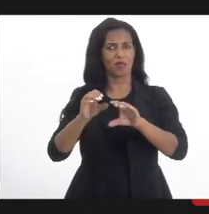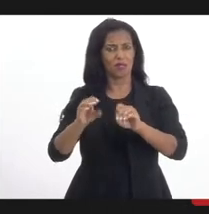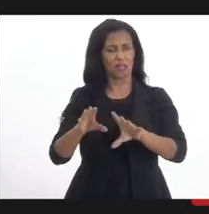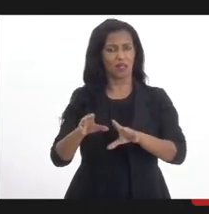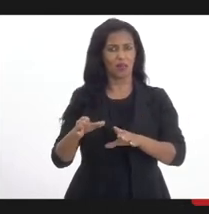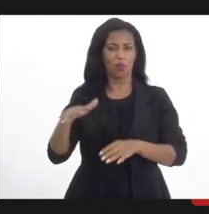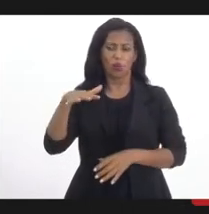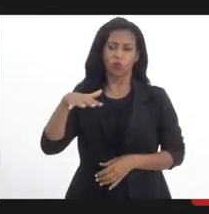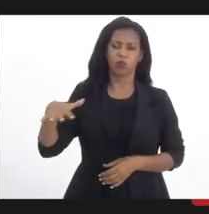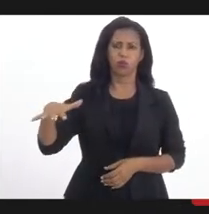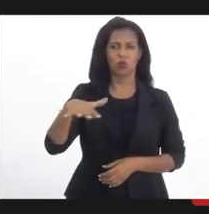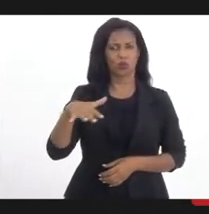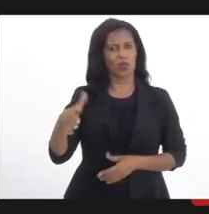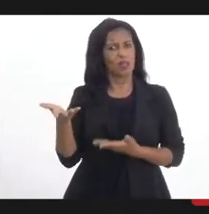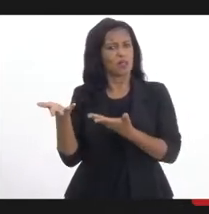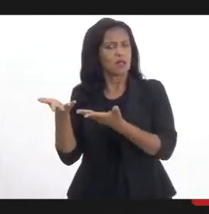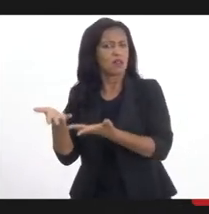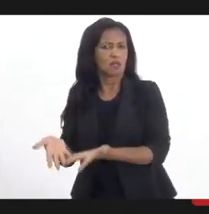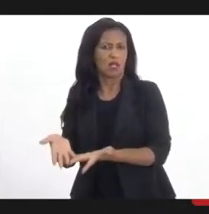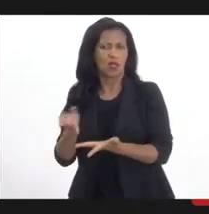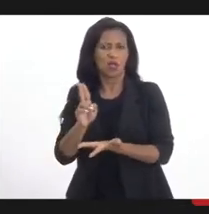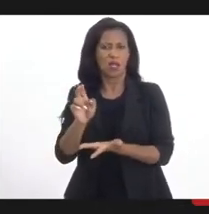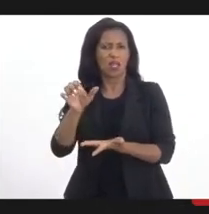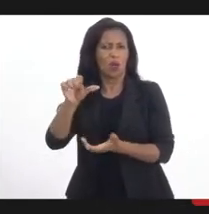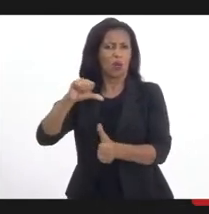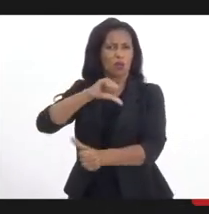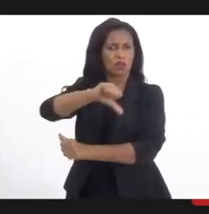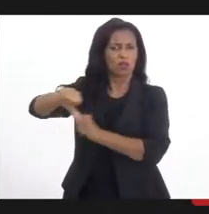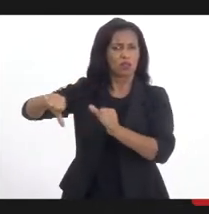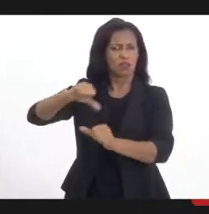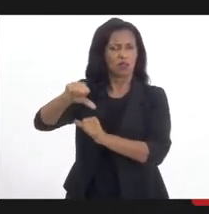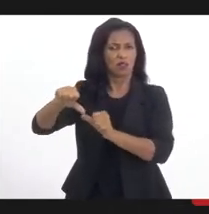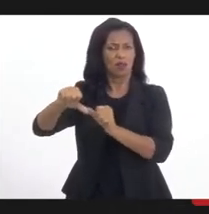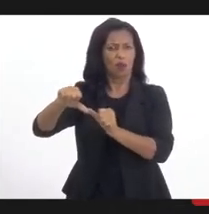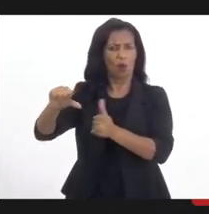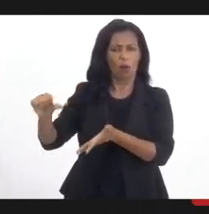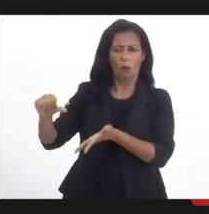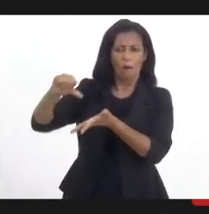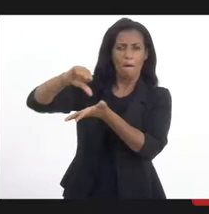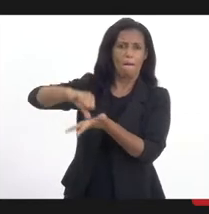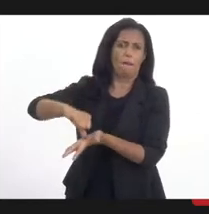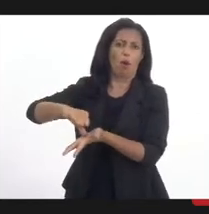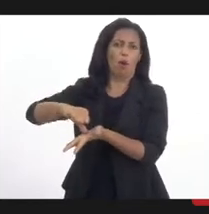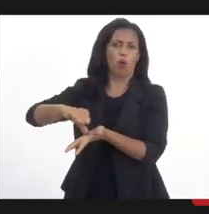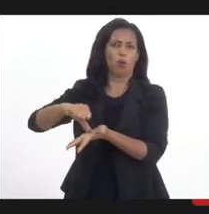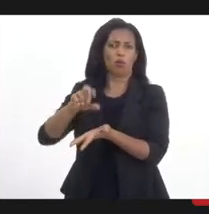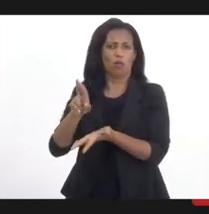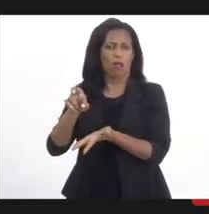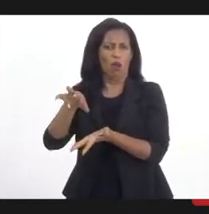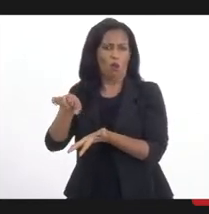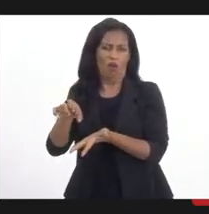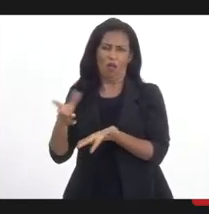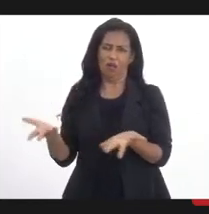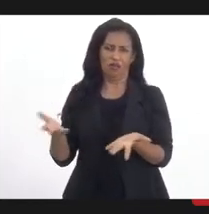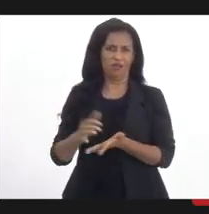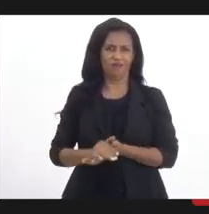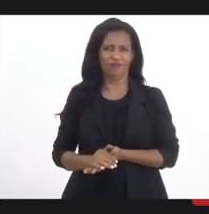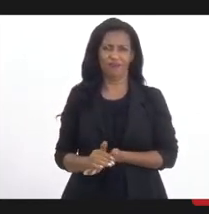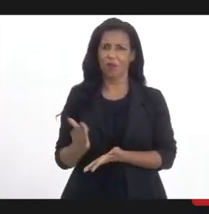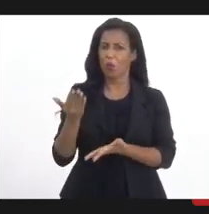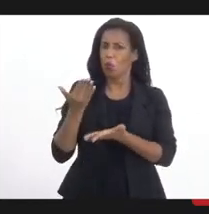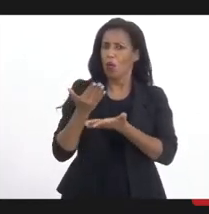Oeste seja que a UESO se torne uma instância, um setor, um polo, um campus da UERJ. Quero aqui dizer que não é